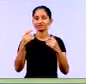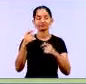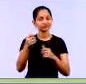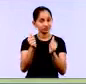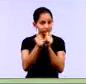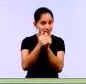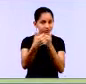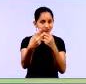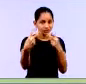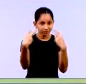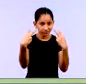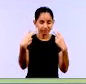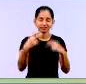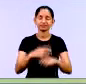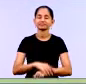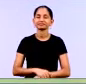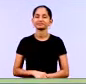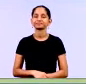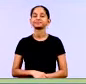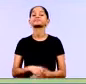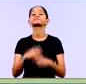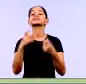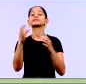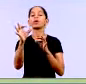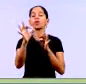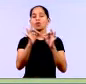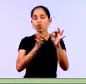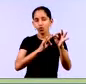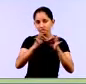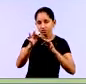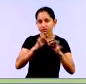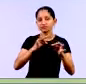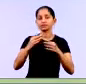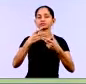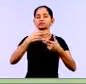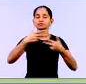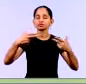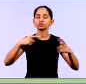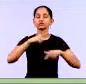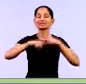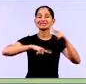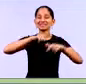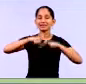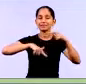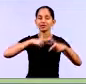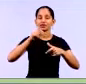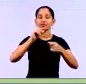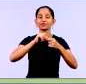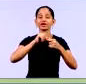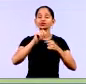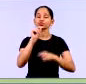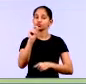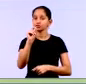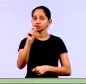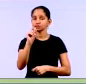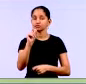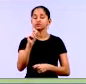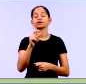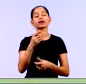lá, olha para cá. O orçamento de mão de obra, ele vai me possibilitar o seguinte, ó, ele vai me dar